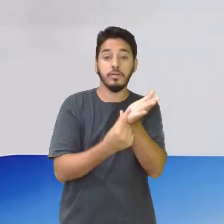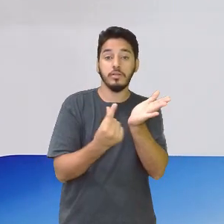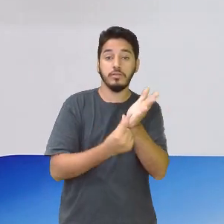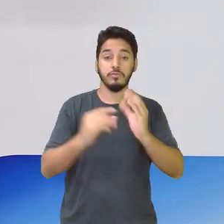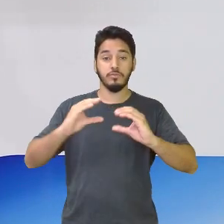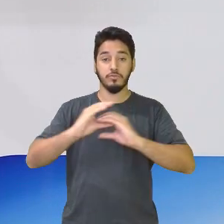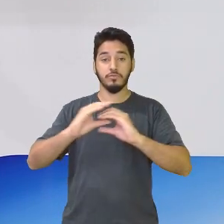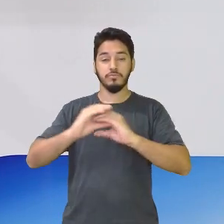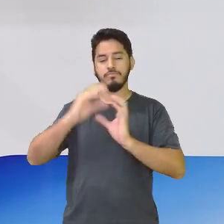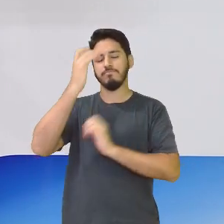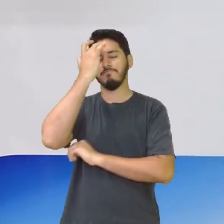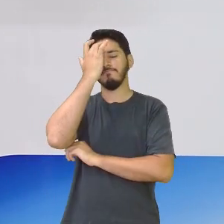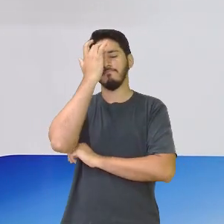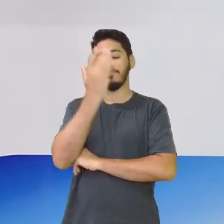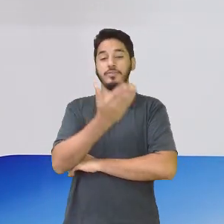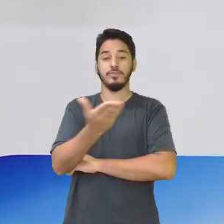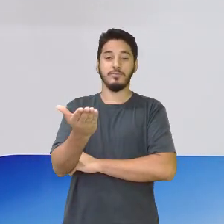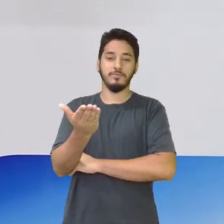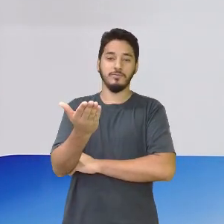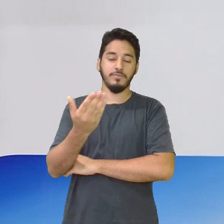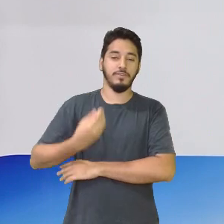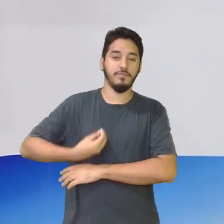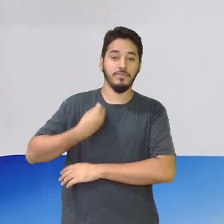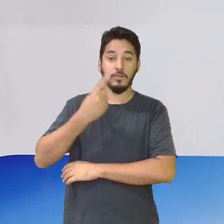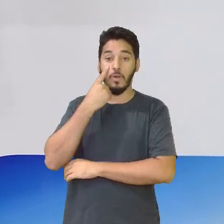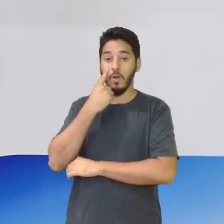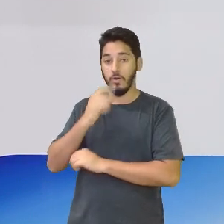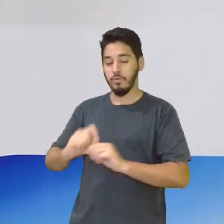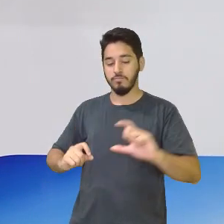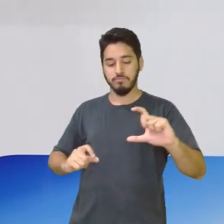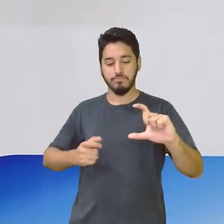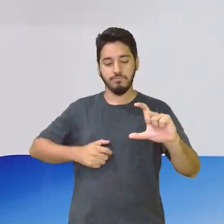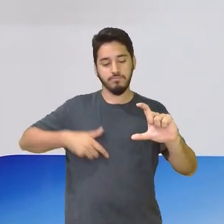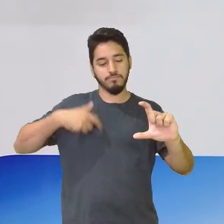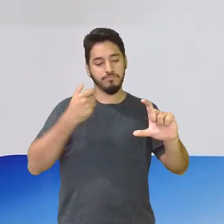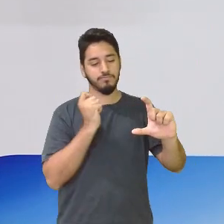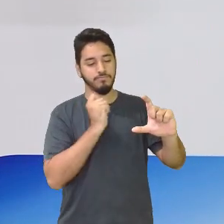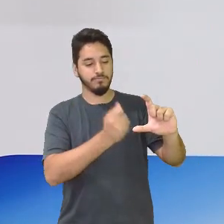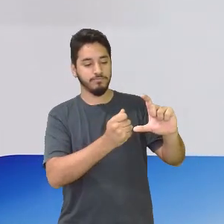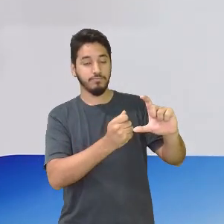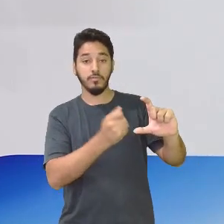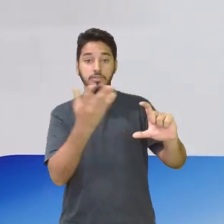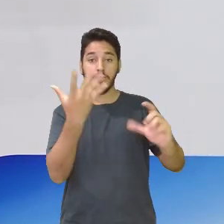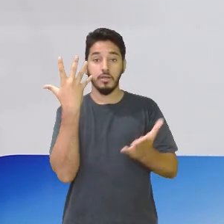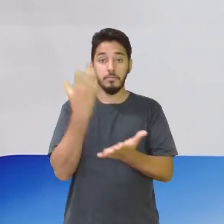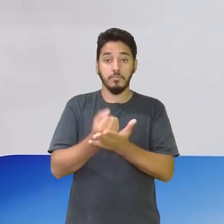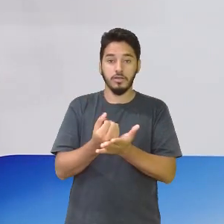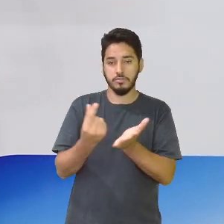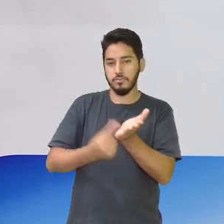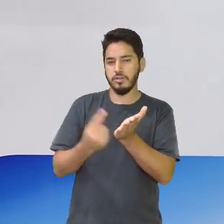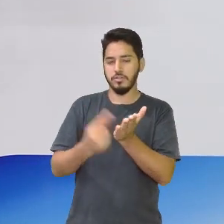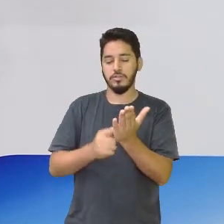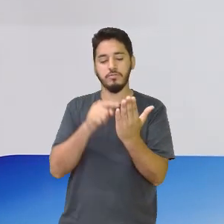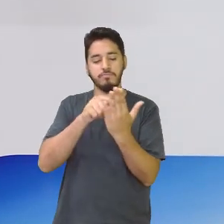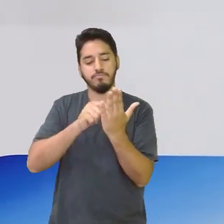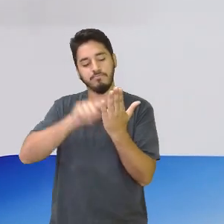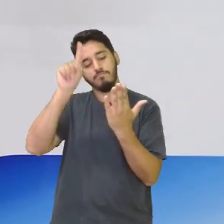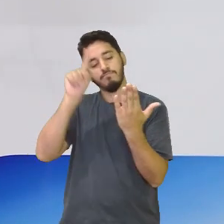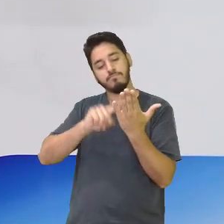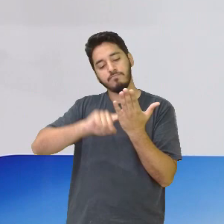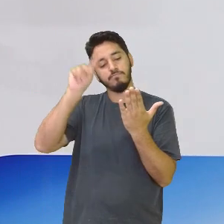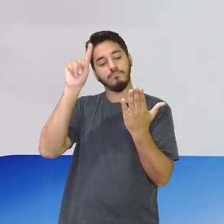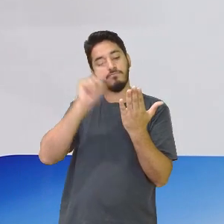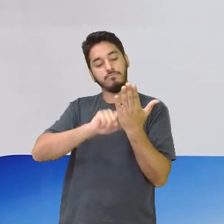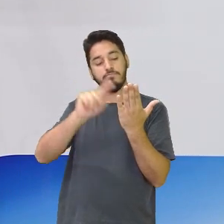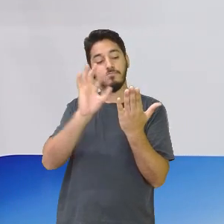Recife, facilitando a sua vida. Olha o QR Code aí, você baixa o Educa Recife, tem na palma da sua mão, para